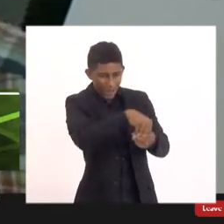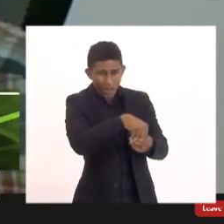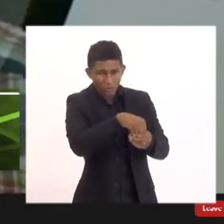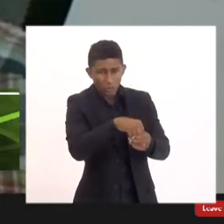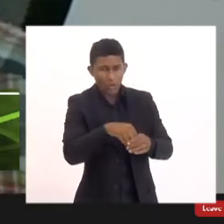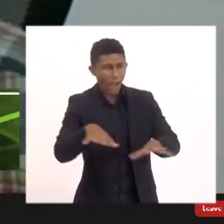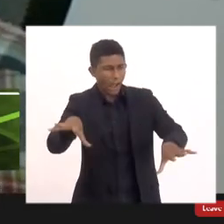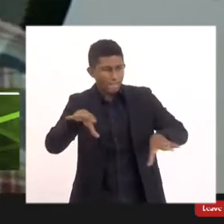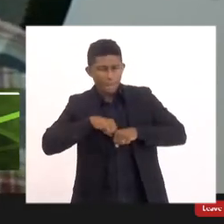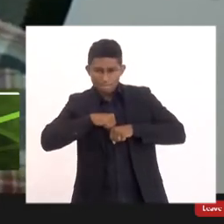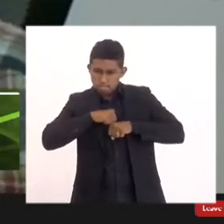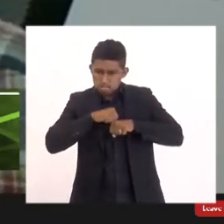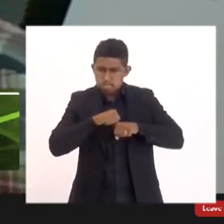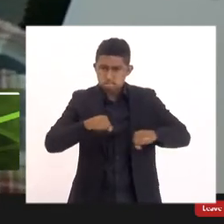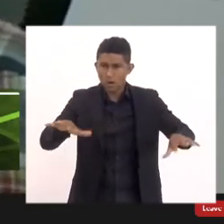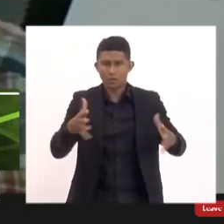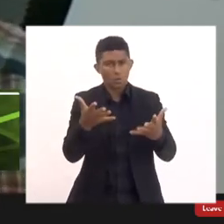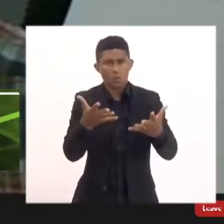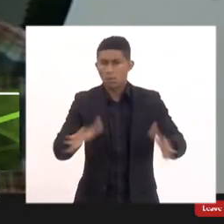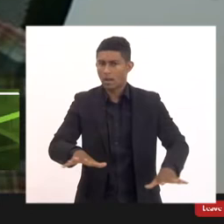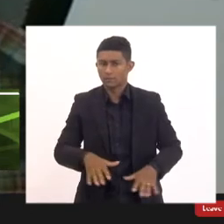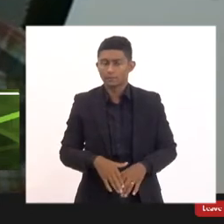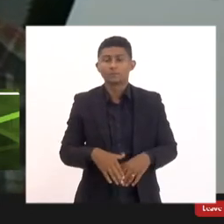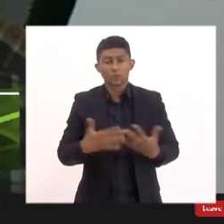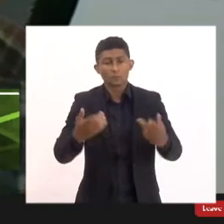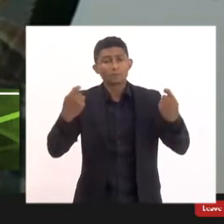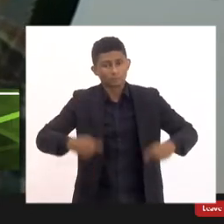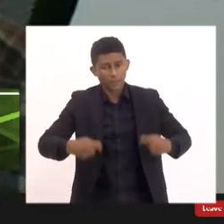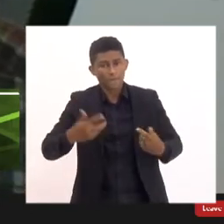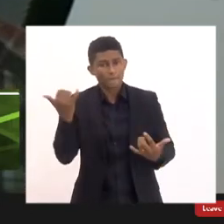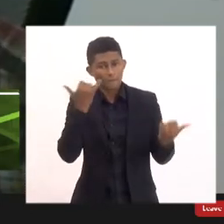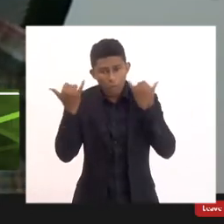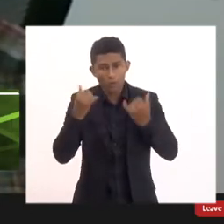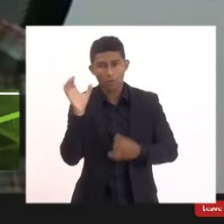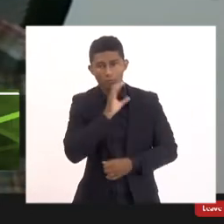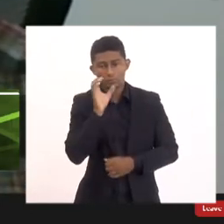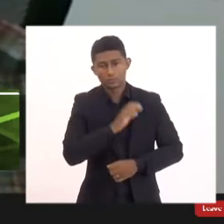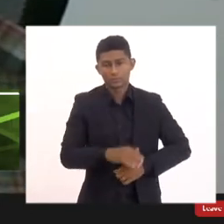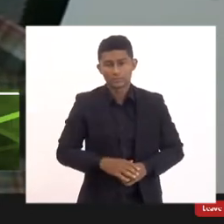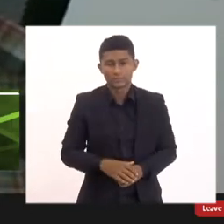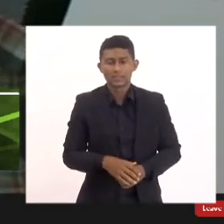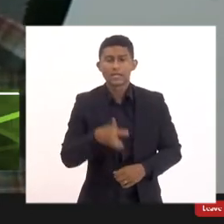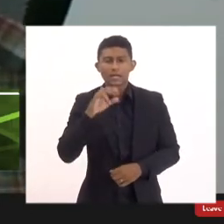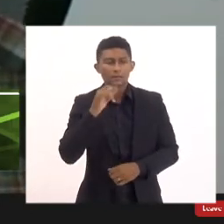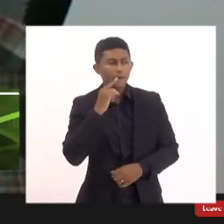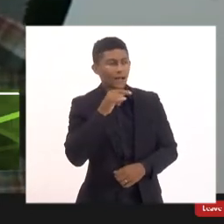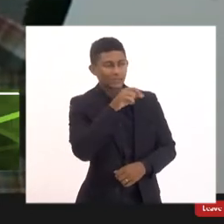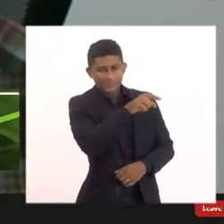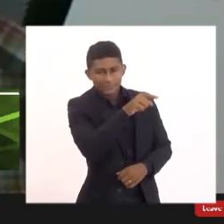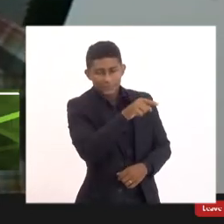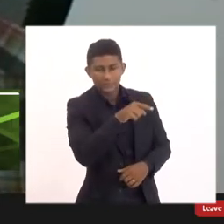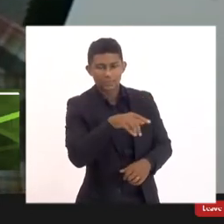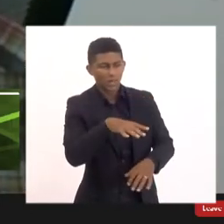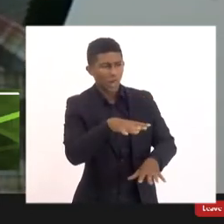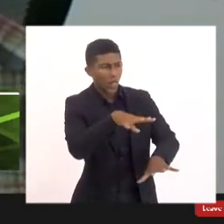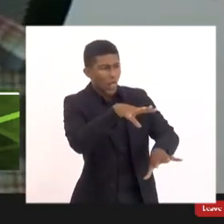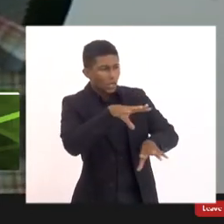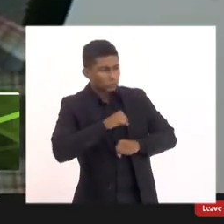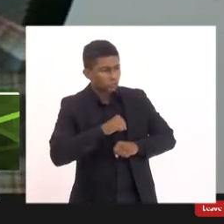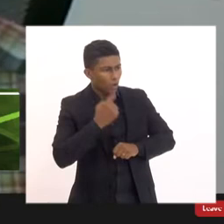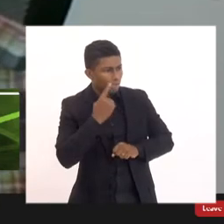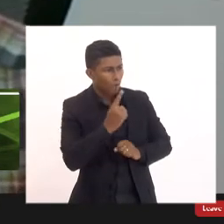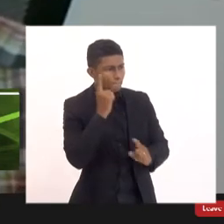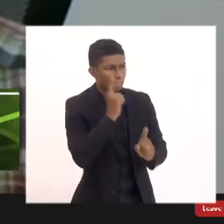deve planejar um rápido sistema de informação. Essa questão dos sintomáticos e vigilância de sintomática é fundamental.